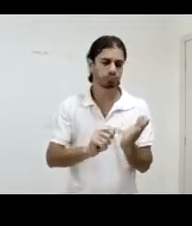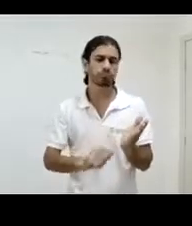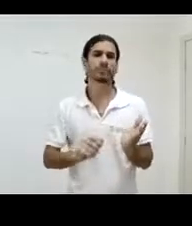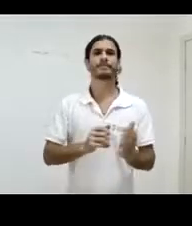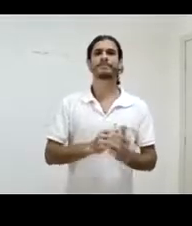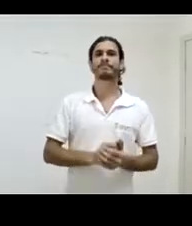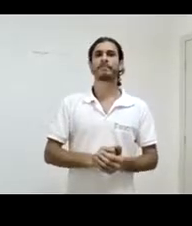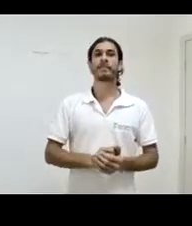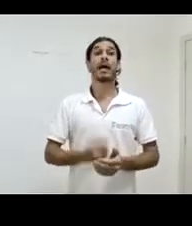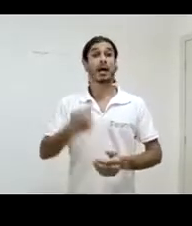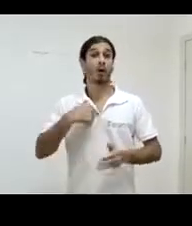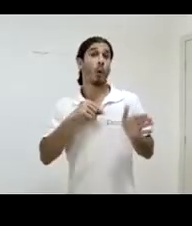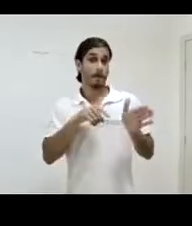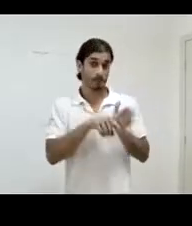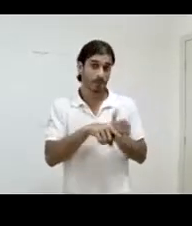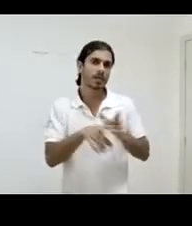turma.